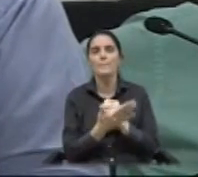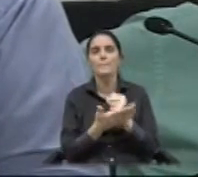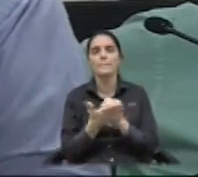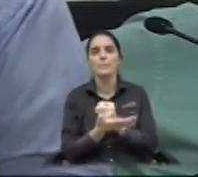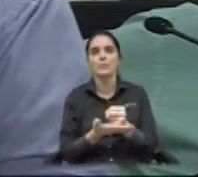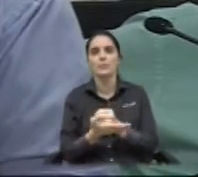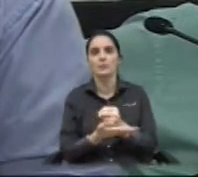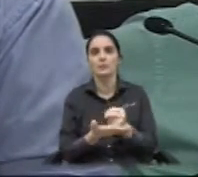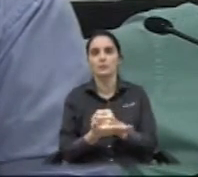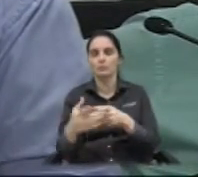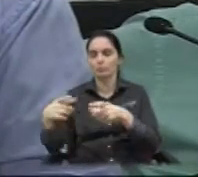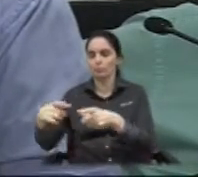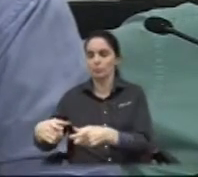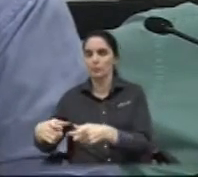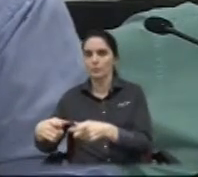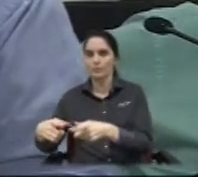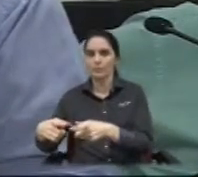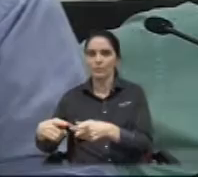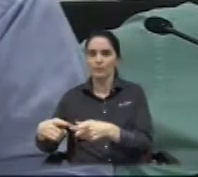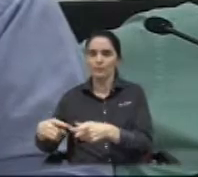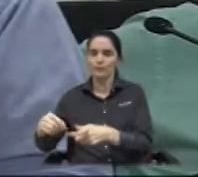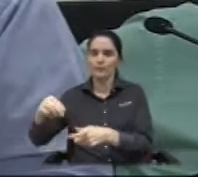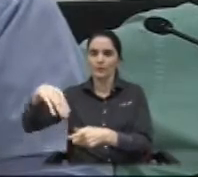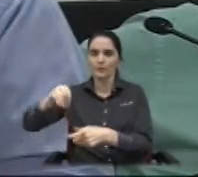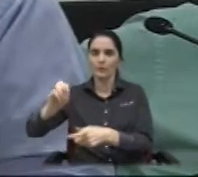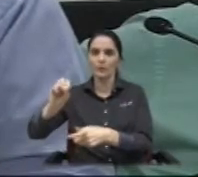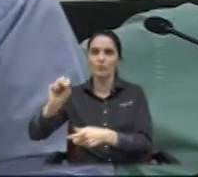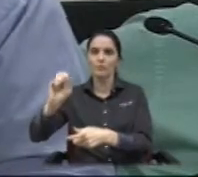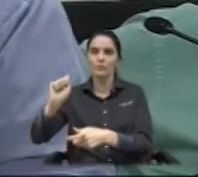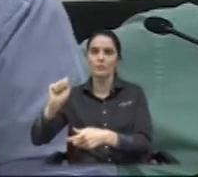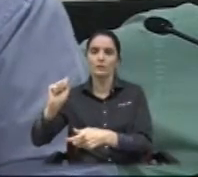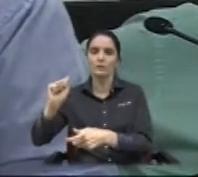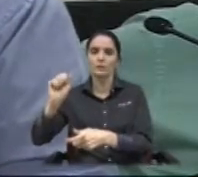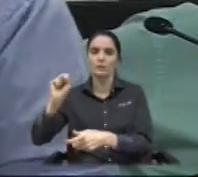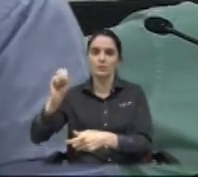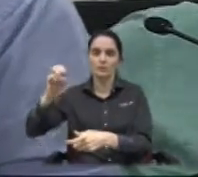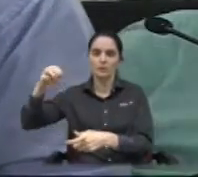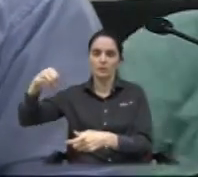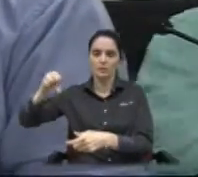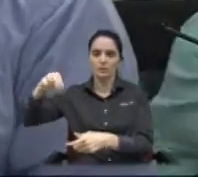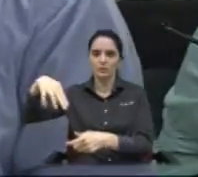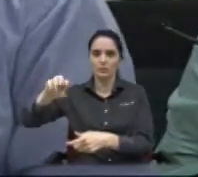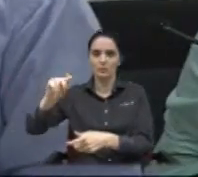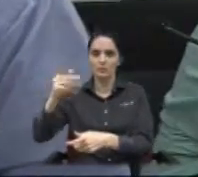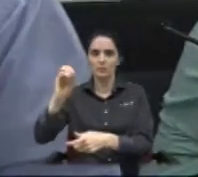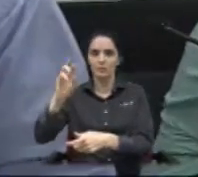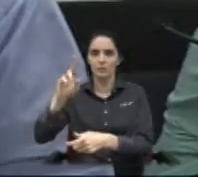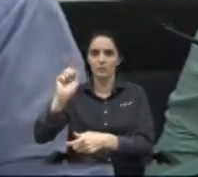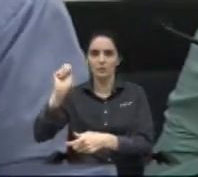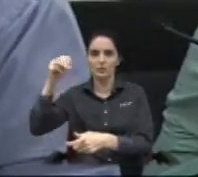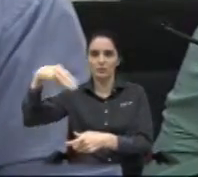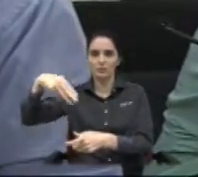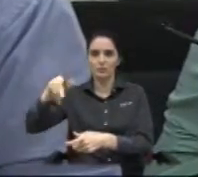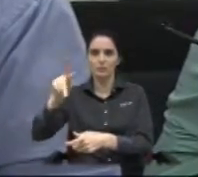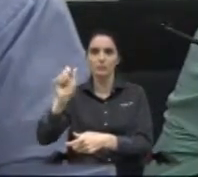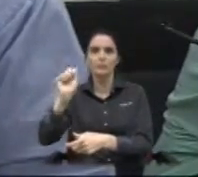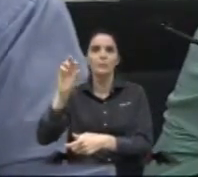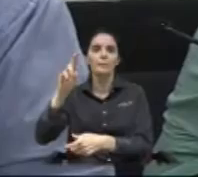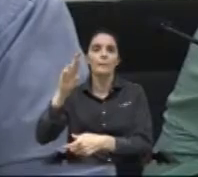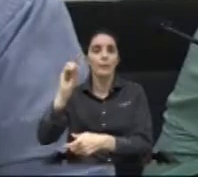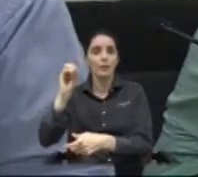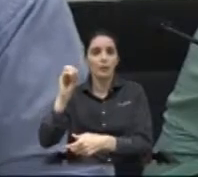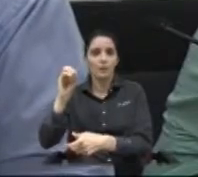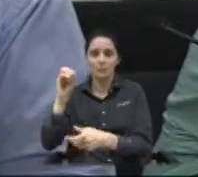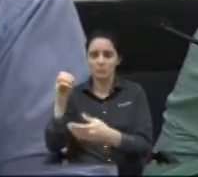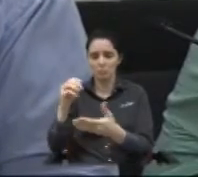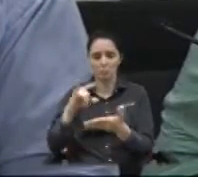do Jardim Nossa Senhora do Amparo. Vai vir notas fiscais, comprovantes de pagamento, tudo. Mas e a obra? Será que a gente